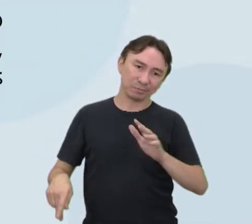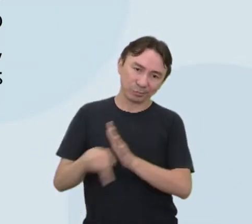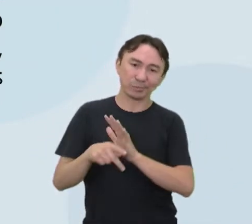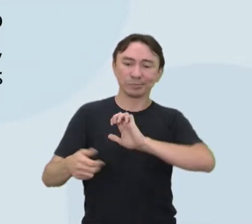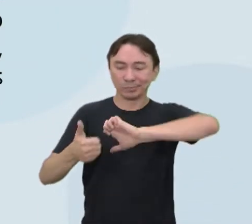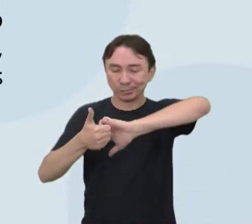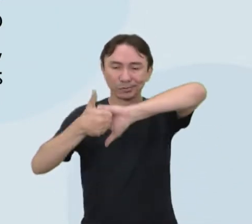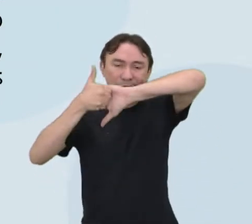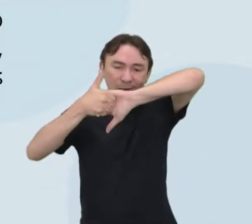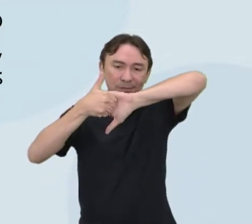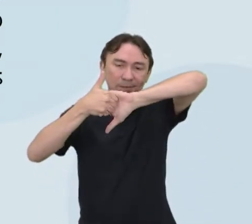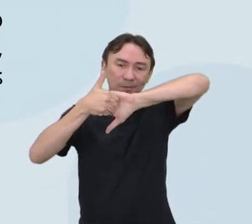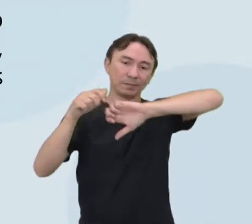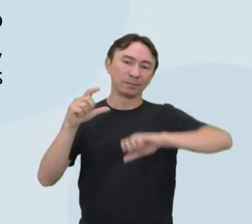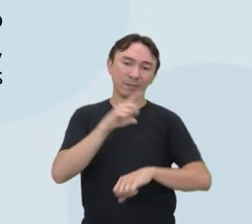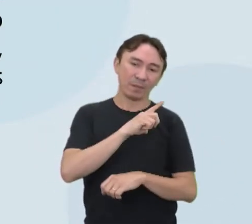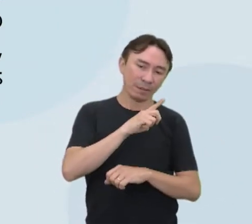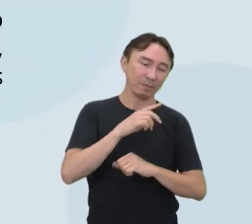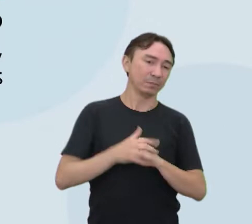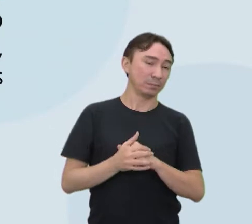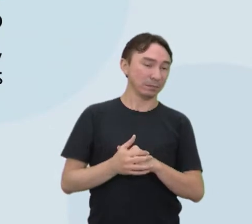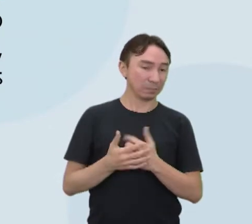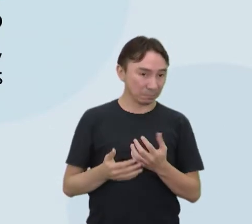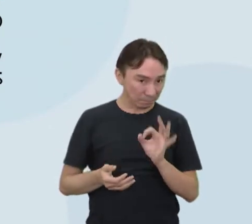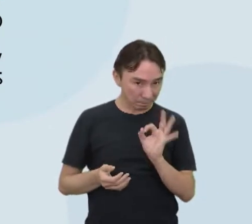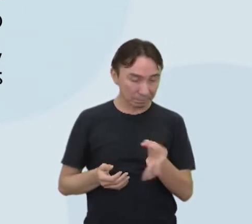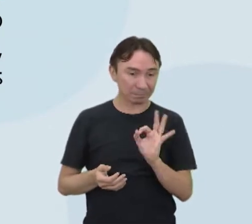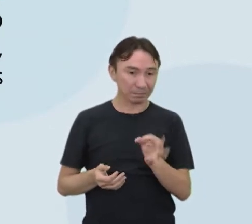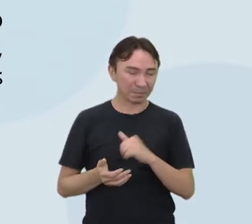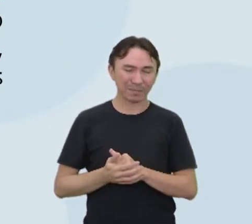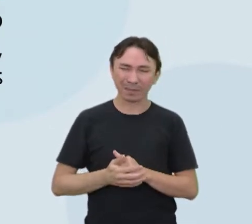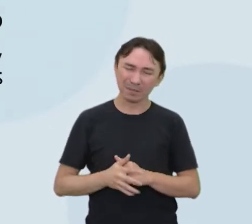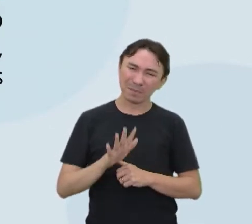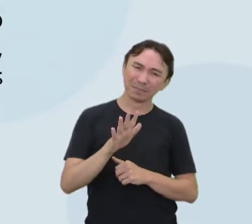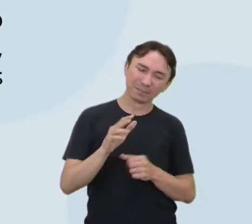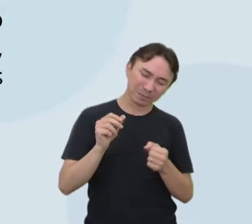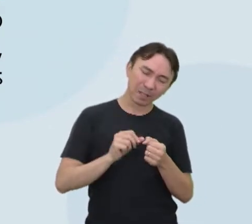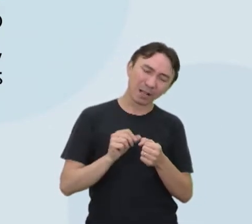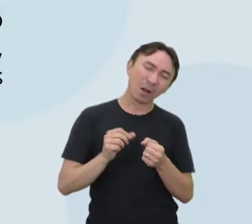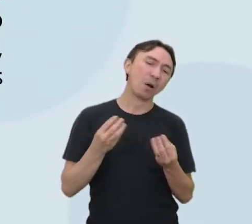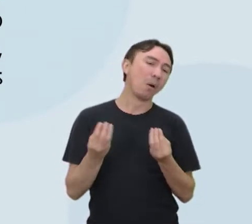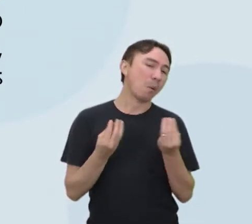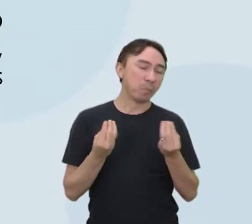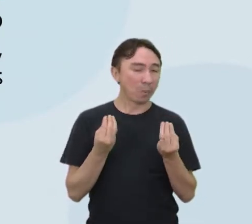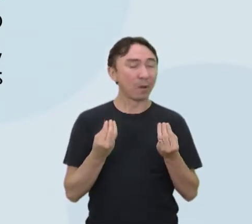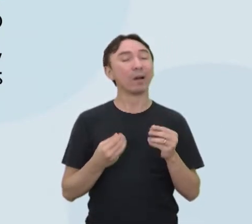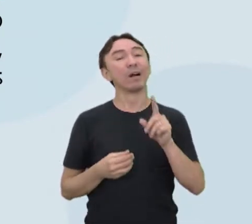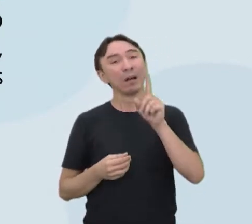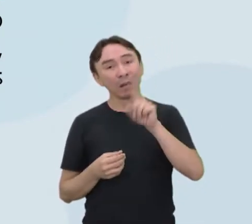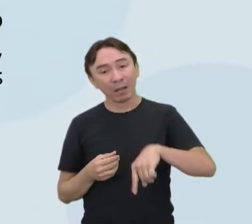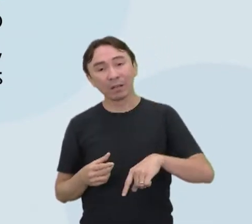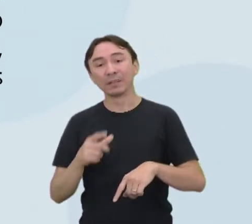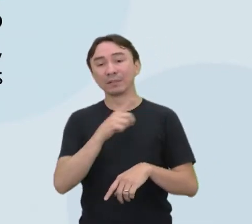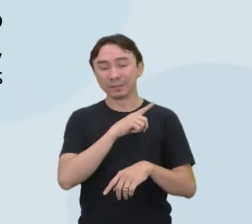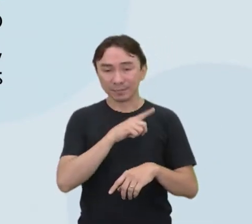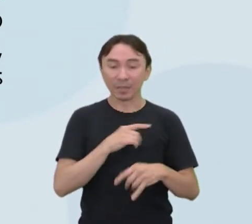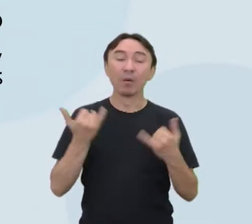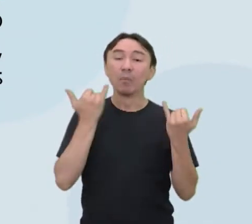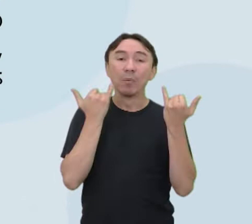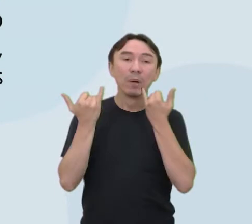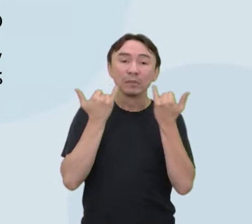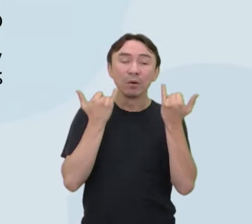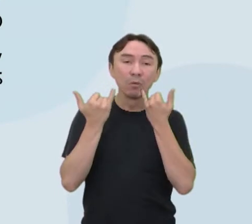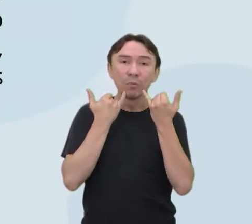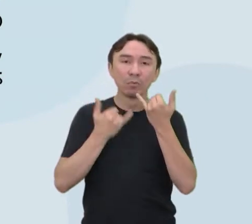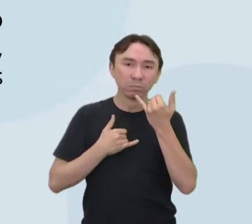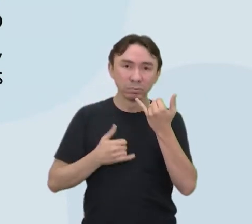né? Cada um é mais aí... qualitativo quando é dissertativa mesmo. Exatamente. Mas como é que a gente faz isso aí, Roberta? Por meio da coleta de informações compartilhadas. E aí é